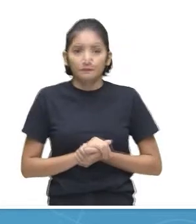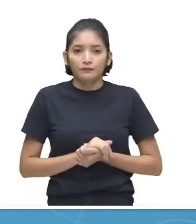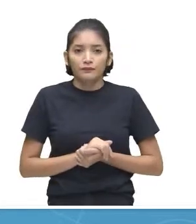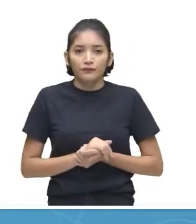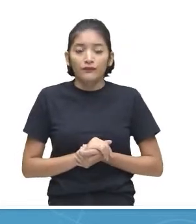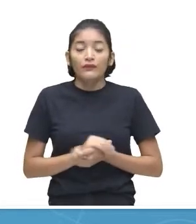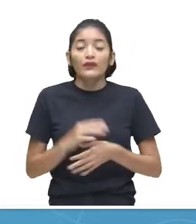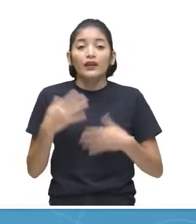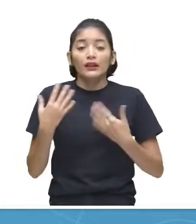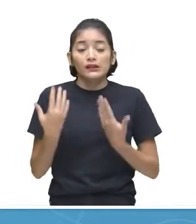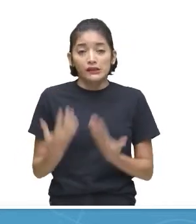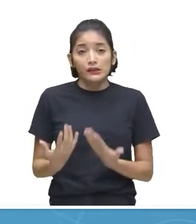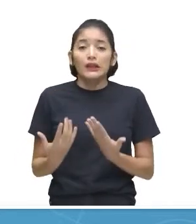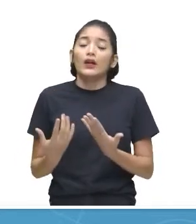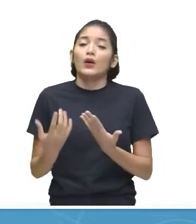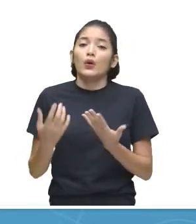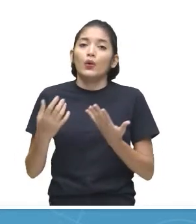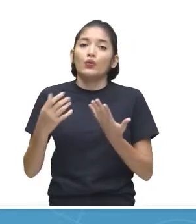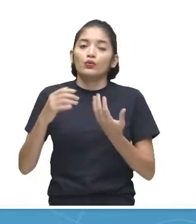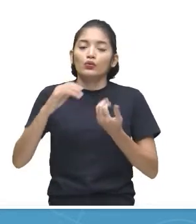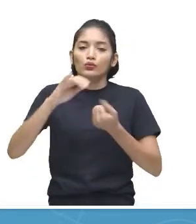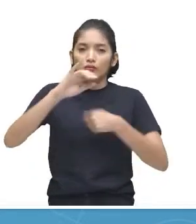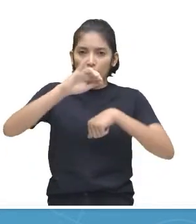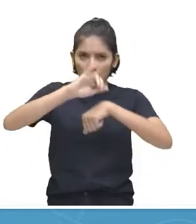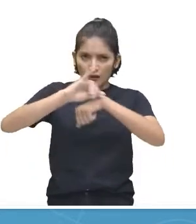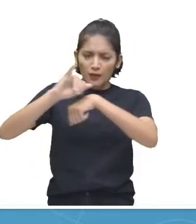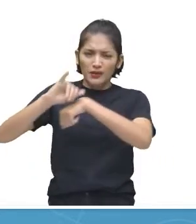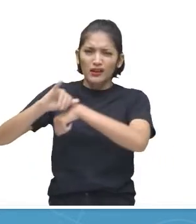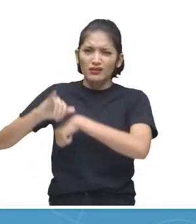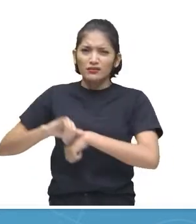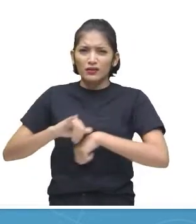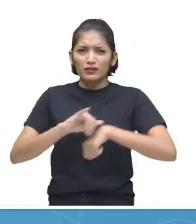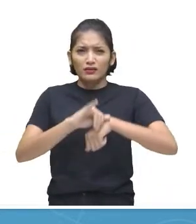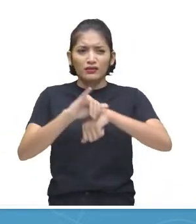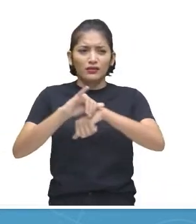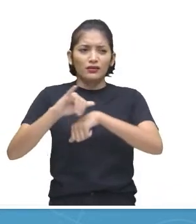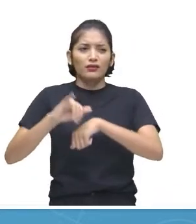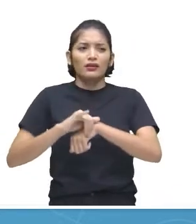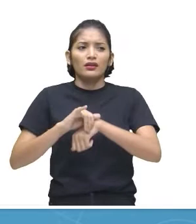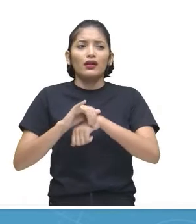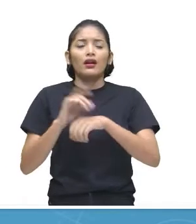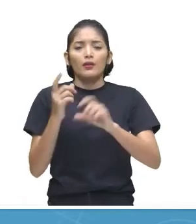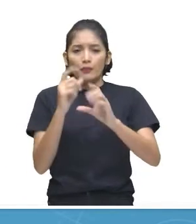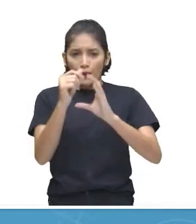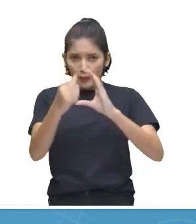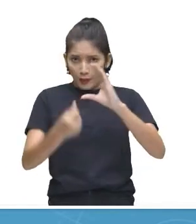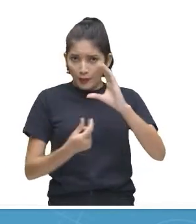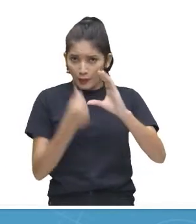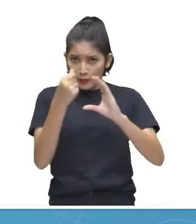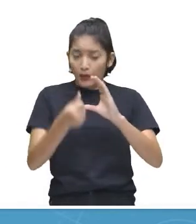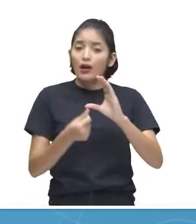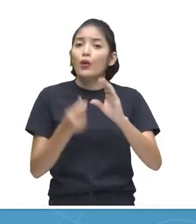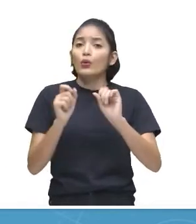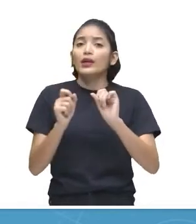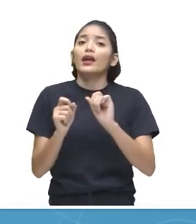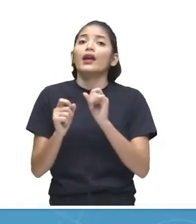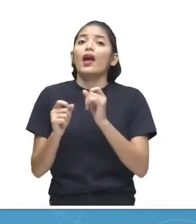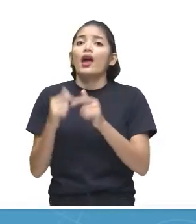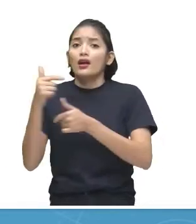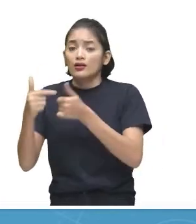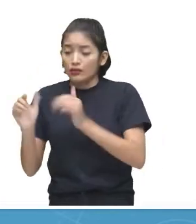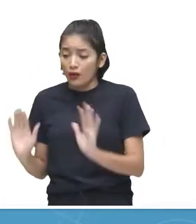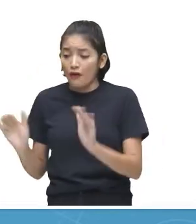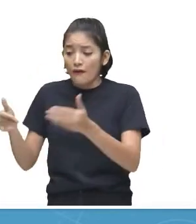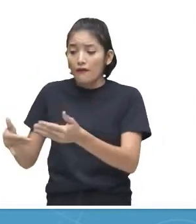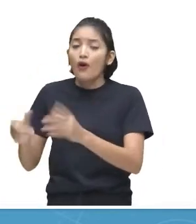capitalista. O capitalismo, ele é um sistema político econômico, né, que vai trabalhar principalmente em torno do dinheiro,